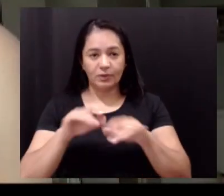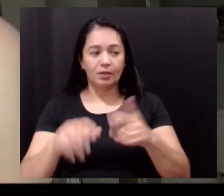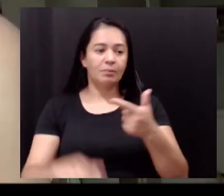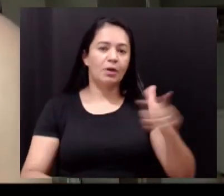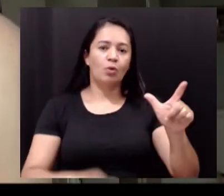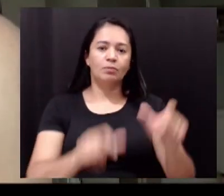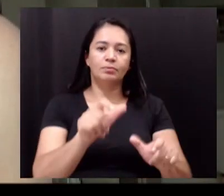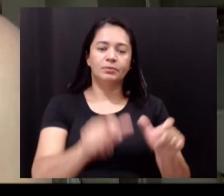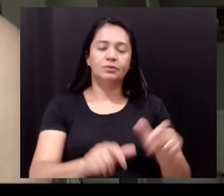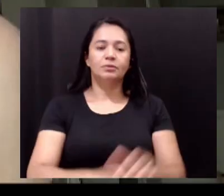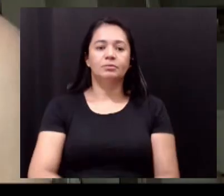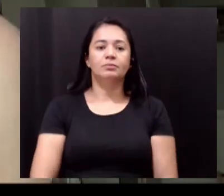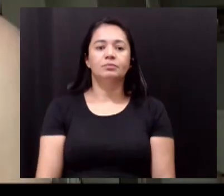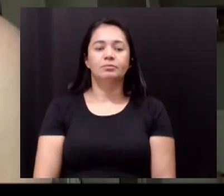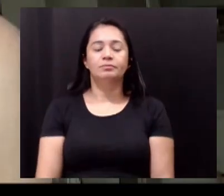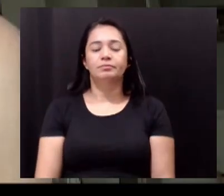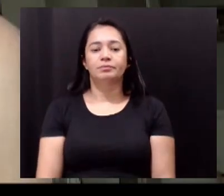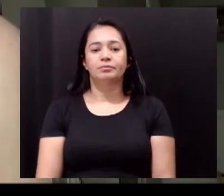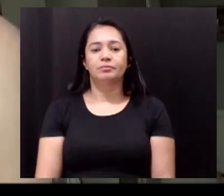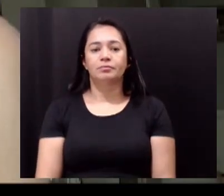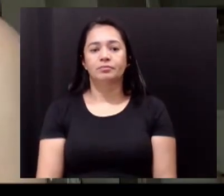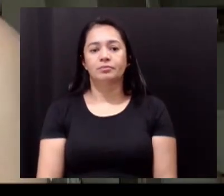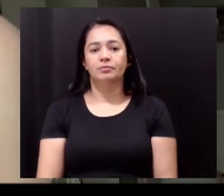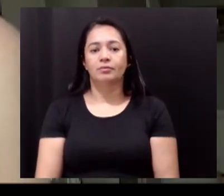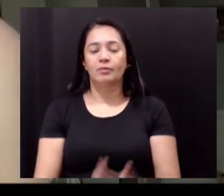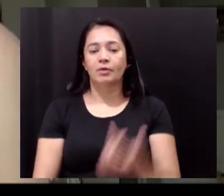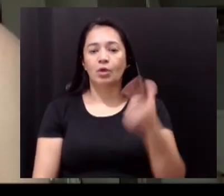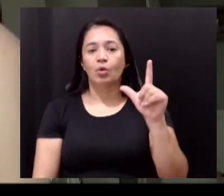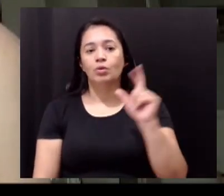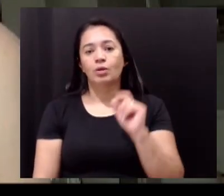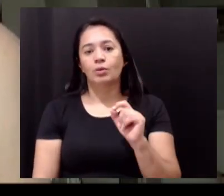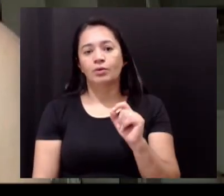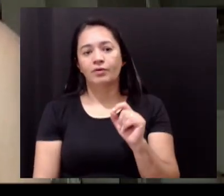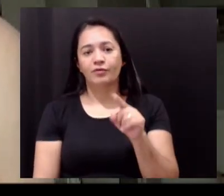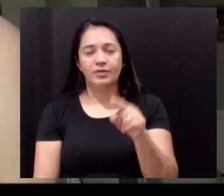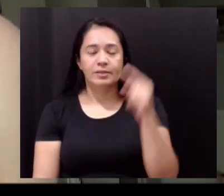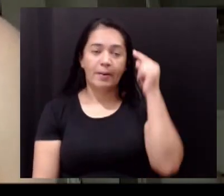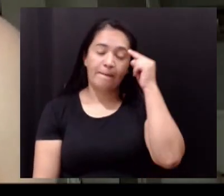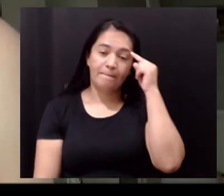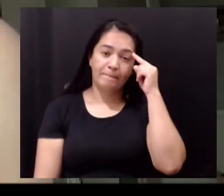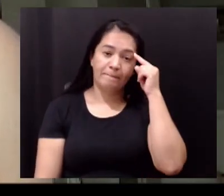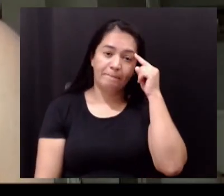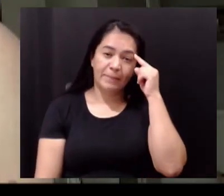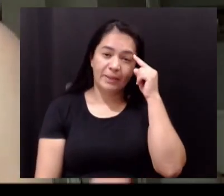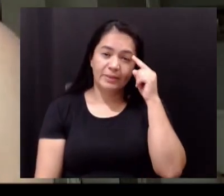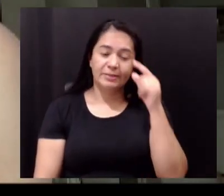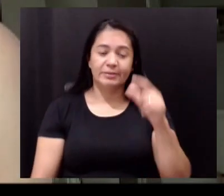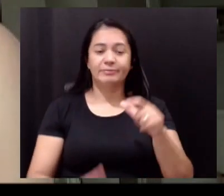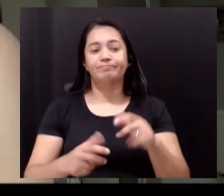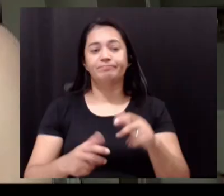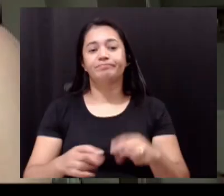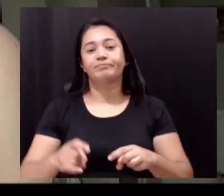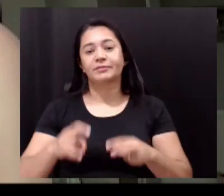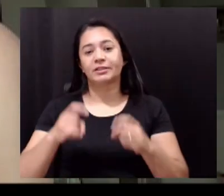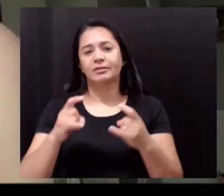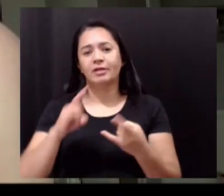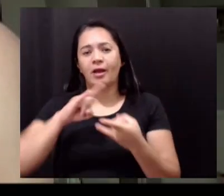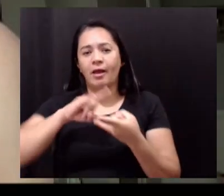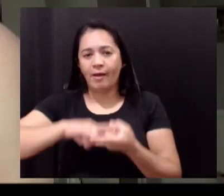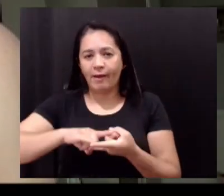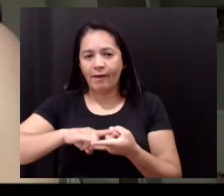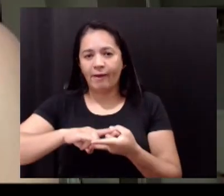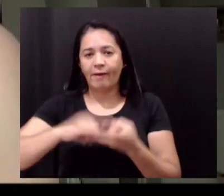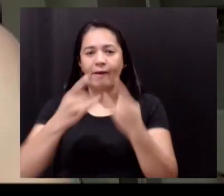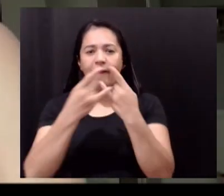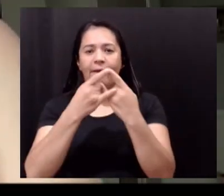Então, outra coisa, assim, é você achar que a camisinha vai te precaver. E, na verdade, a camisinha não